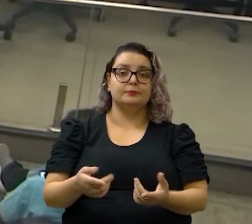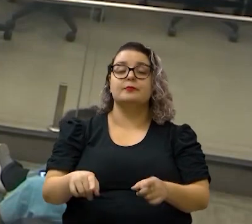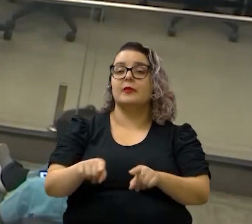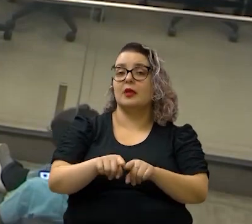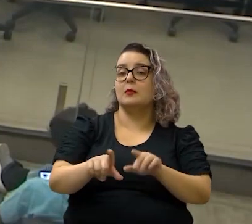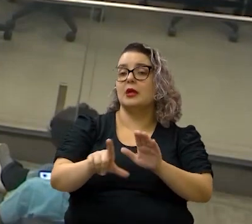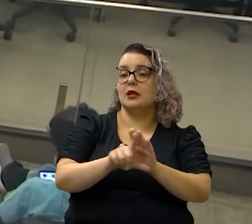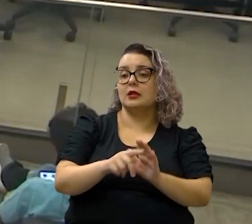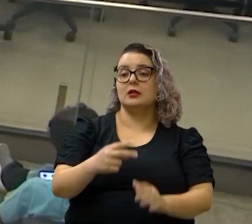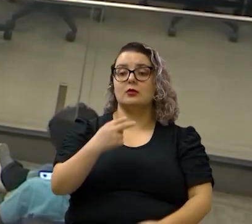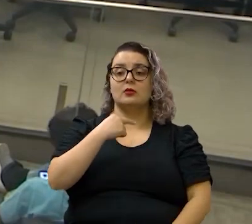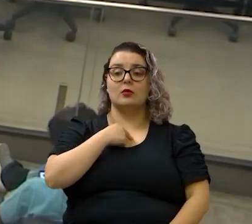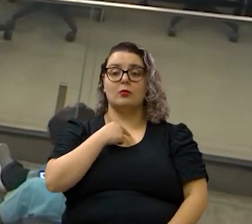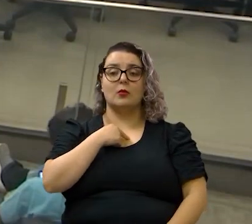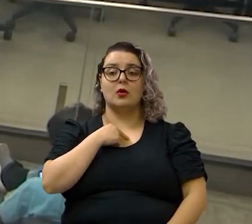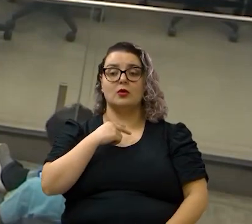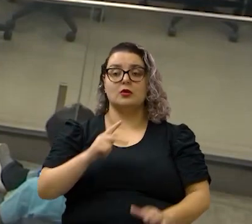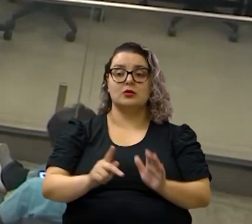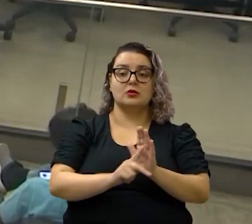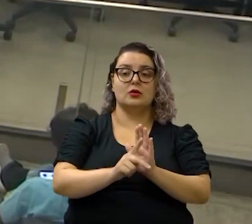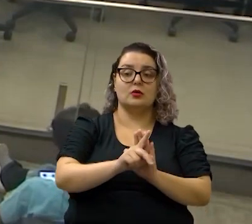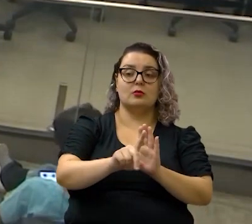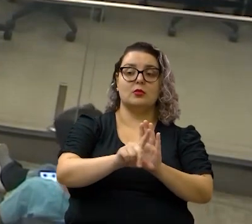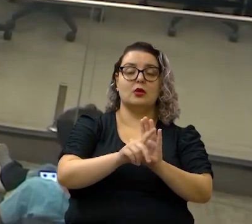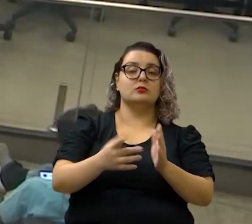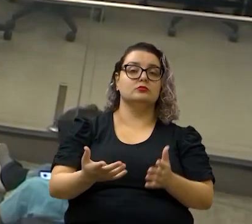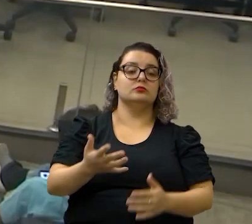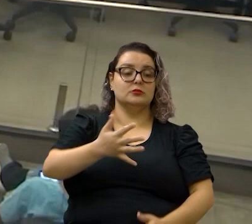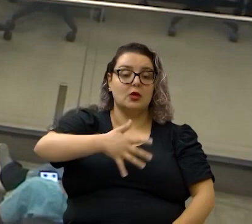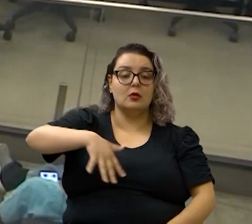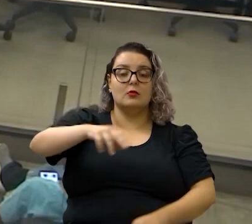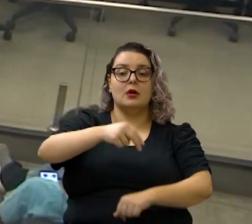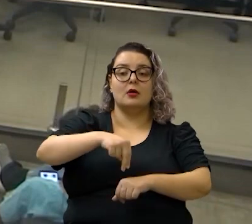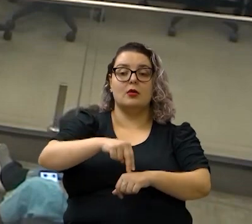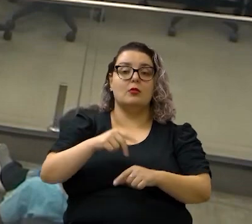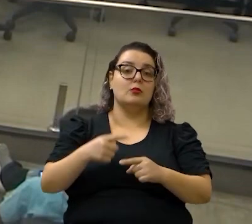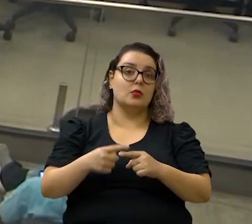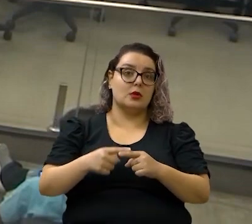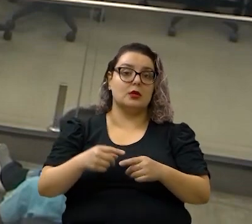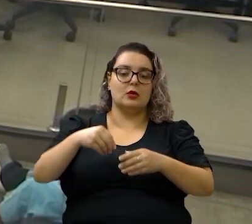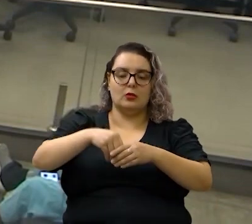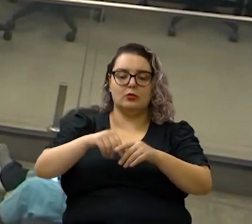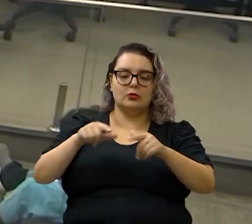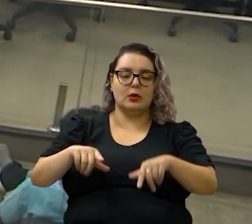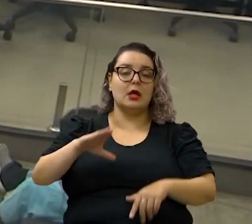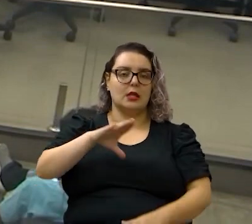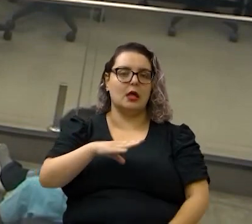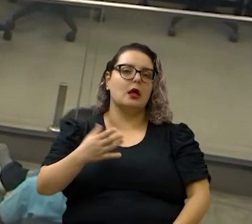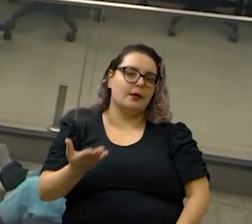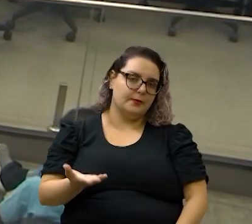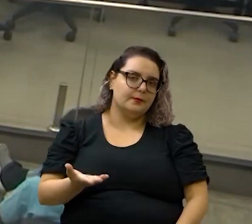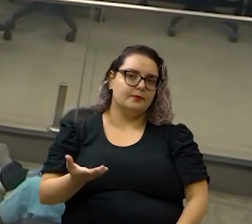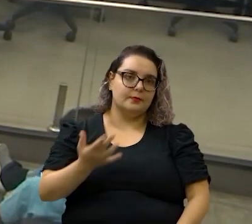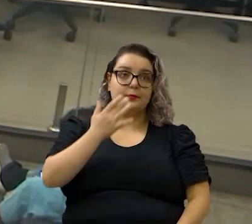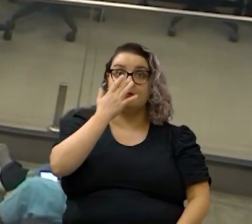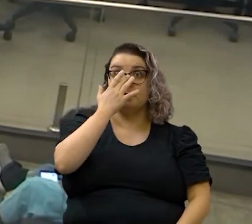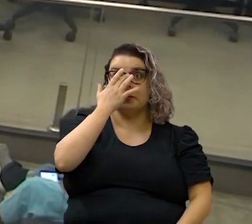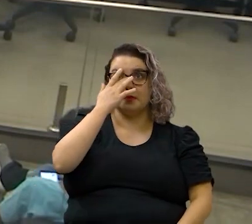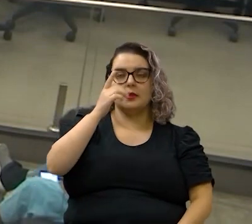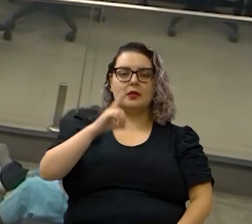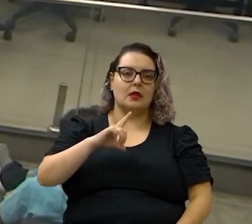também tem a questão das leis né você não pode fazer um projeto de lei de âmbito nacional porque óbito que você tá em Municipal então